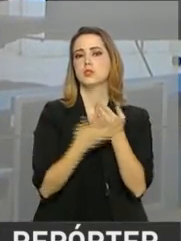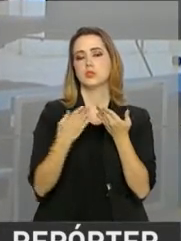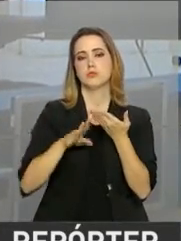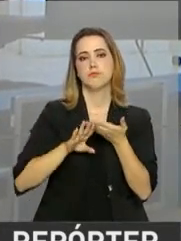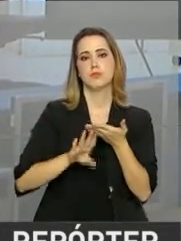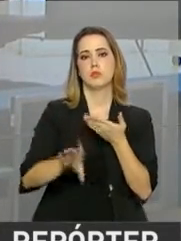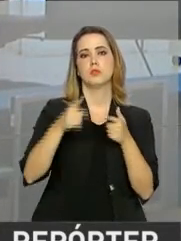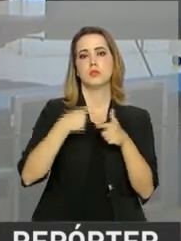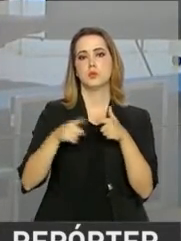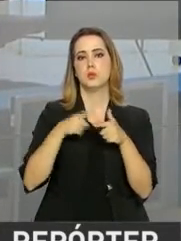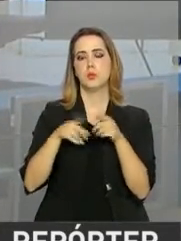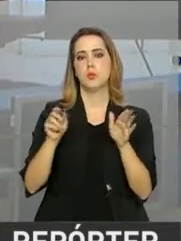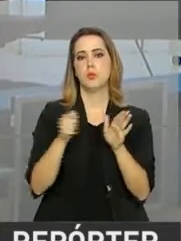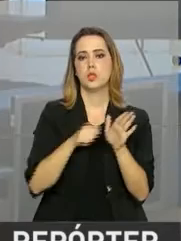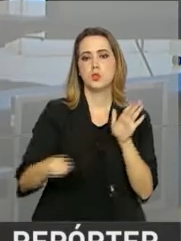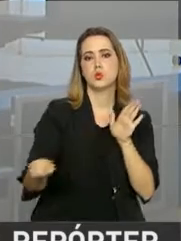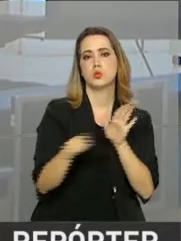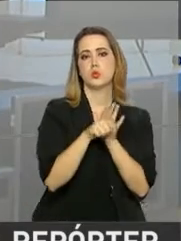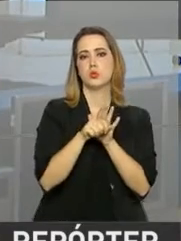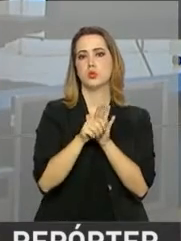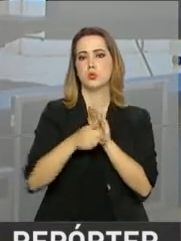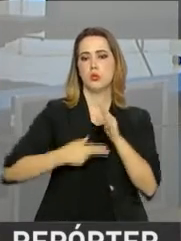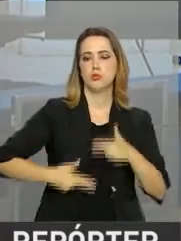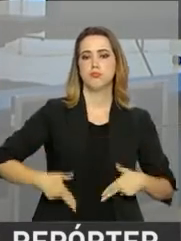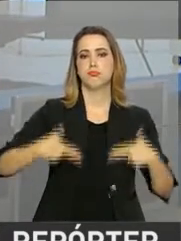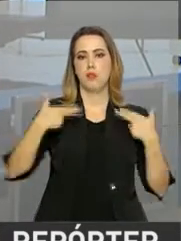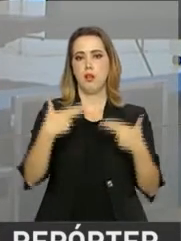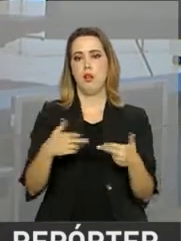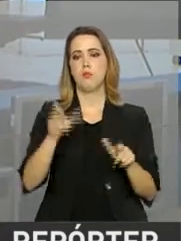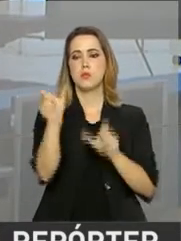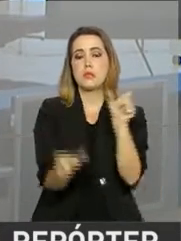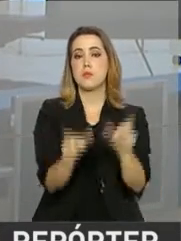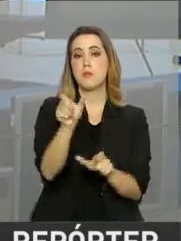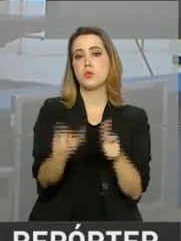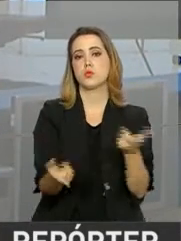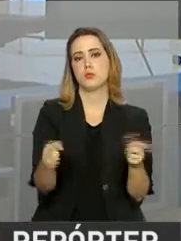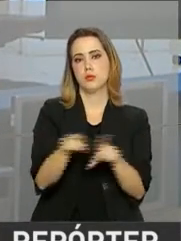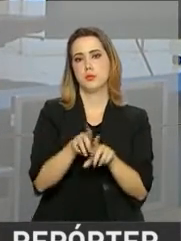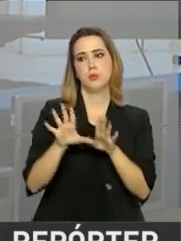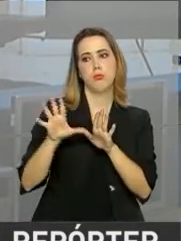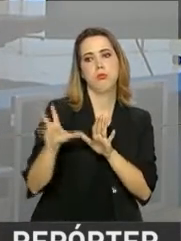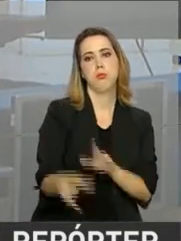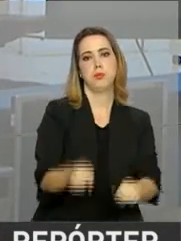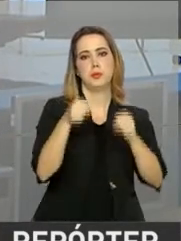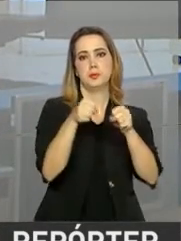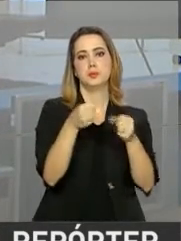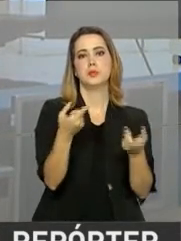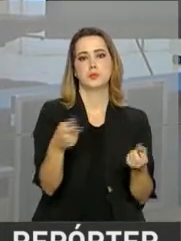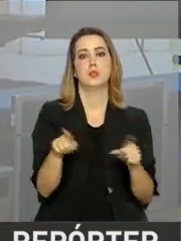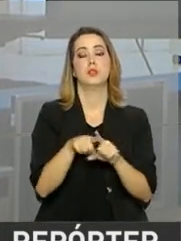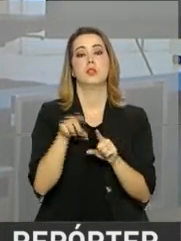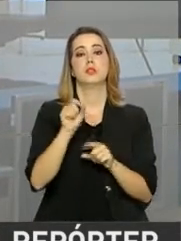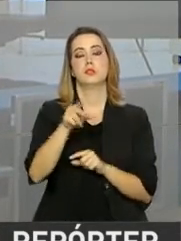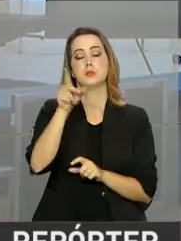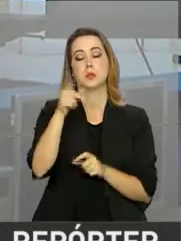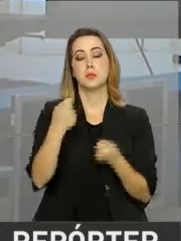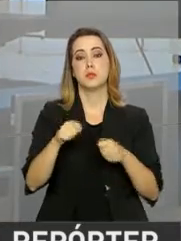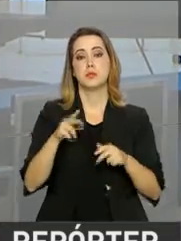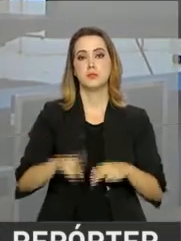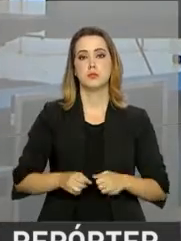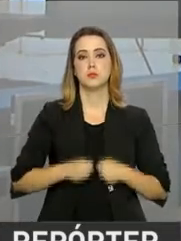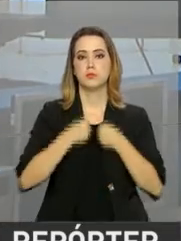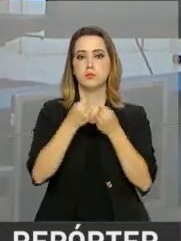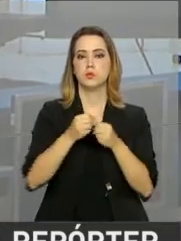como narcotráfico contrabando e tráfico de armas e de pessoas o presidente michel temer disse ainda que é preciso enfrentar os